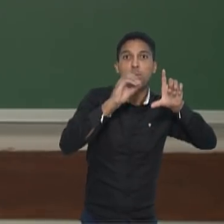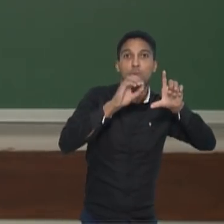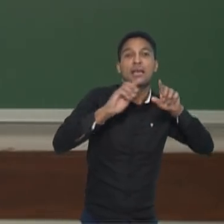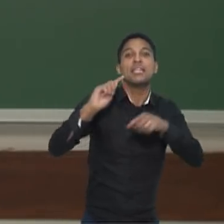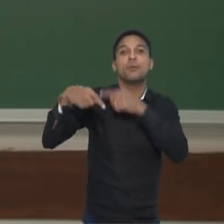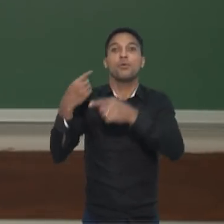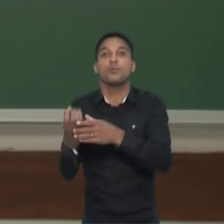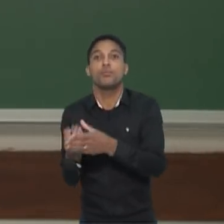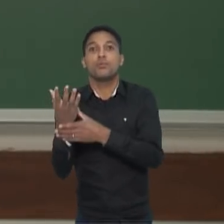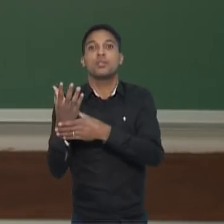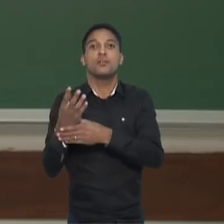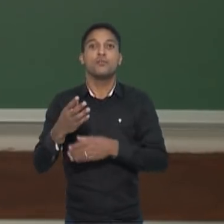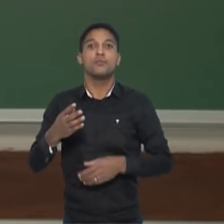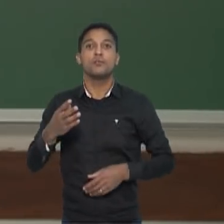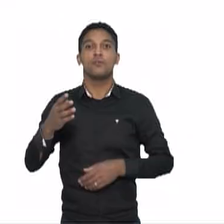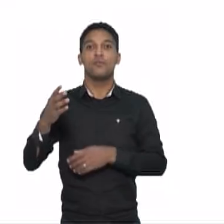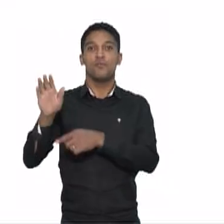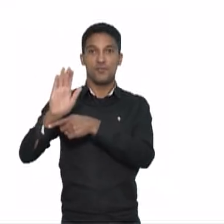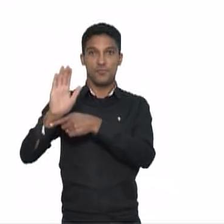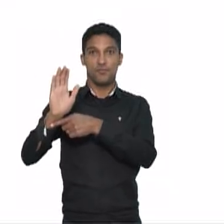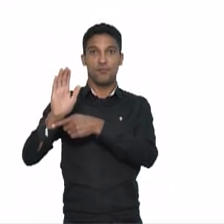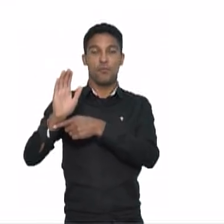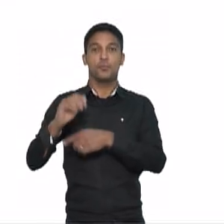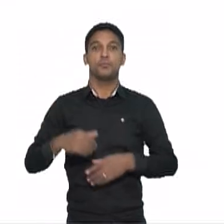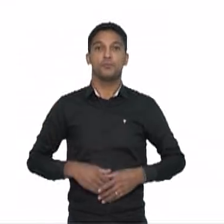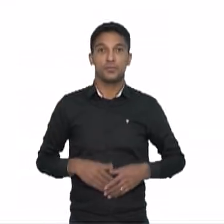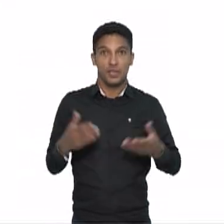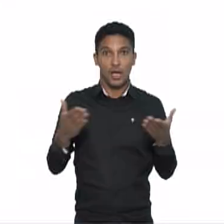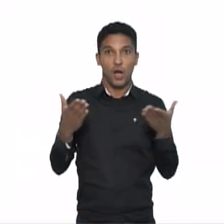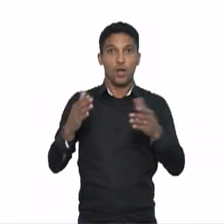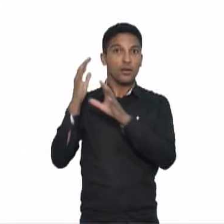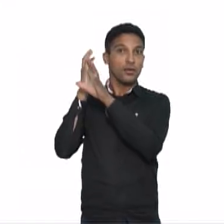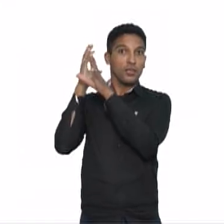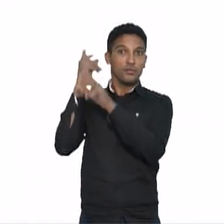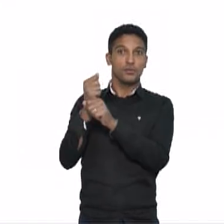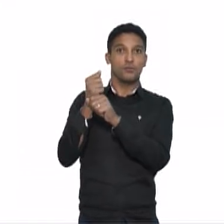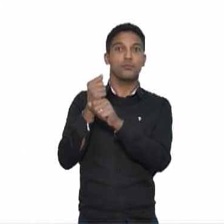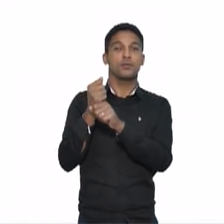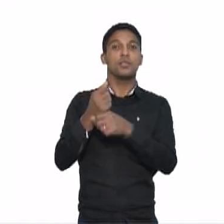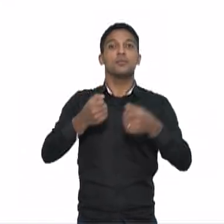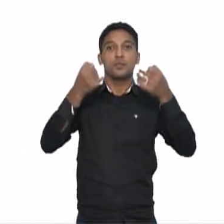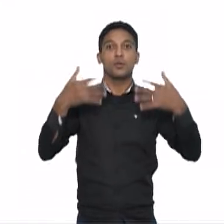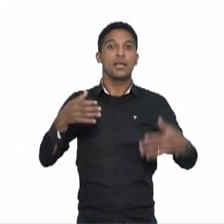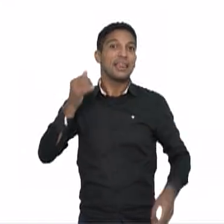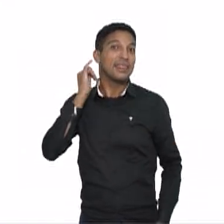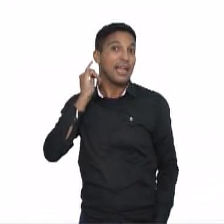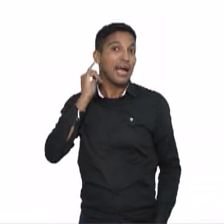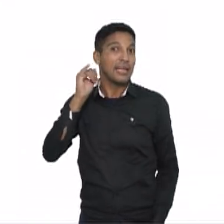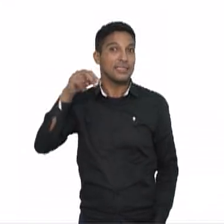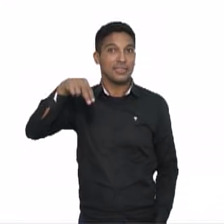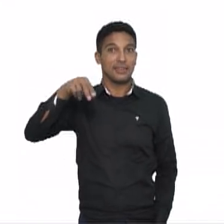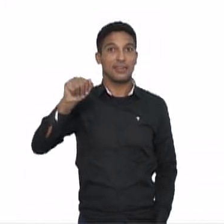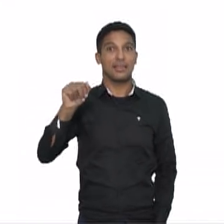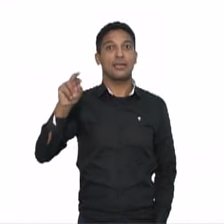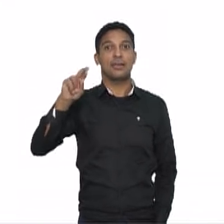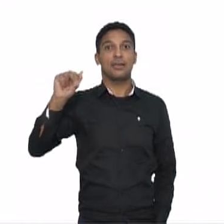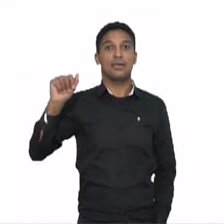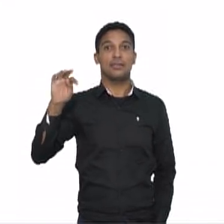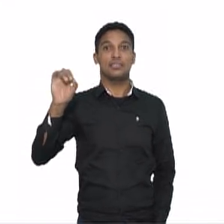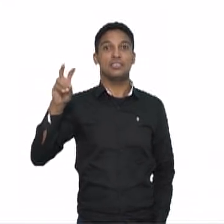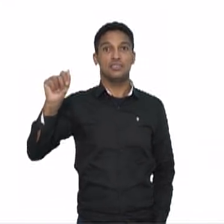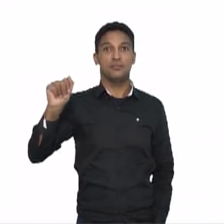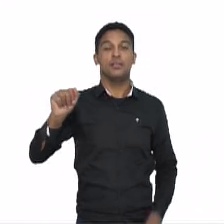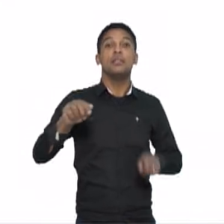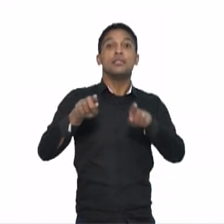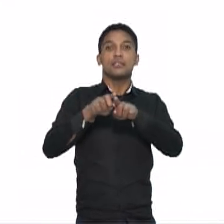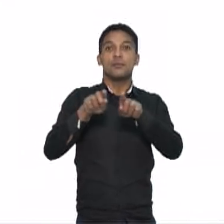Agora, a nossa revisão. A gente falou das narrativas e da narrativa serial, né? Que é essa narrativa em